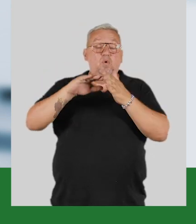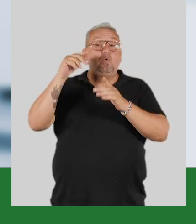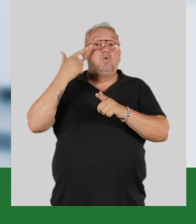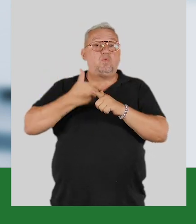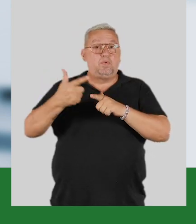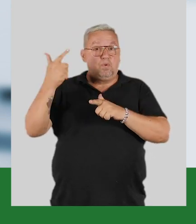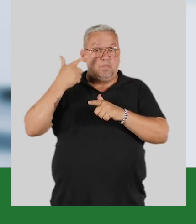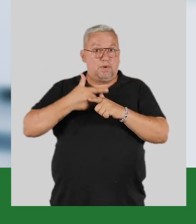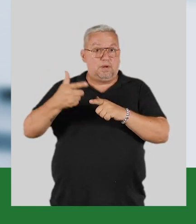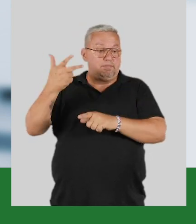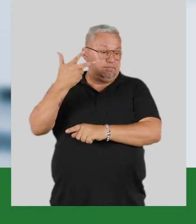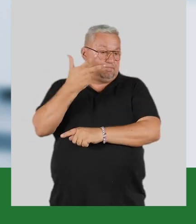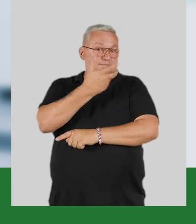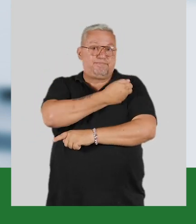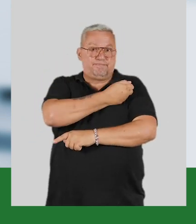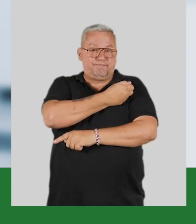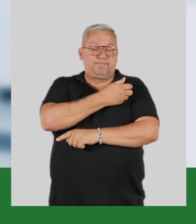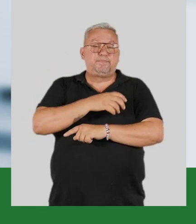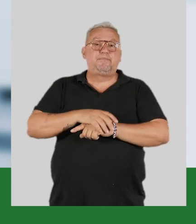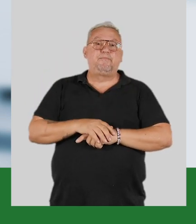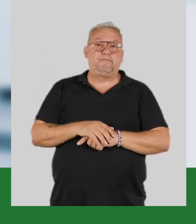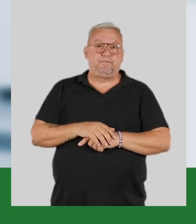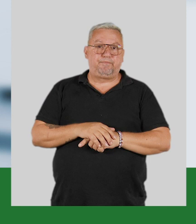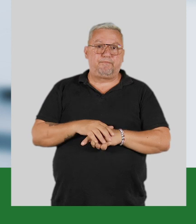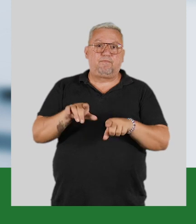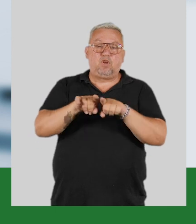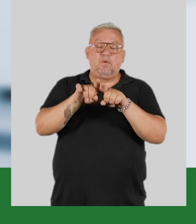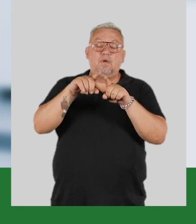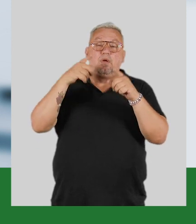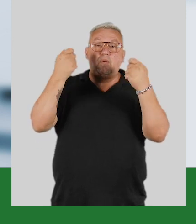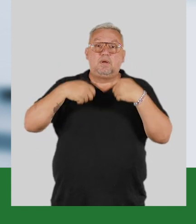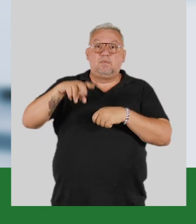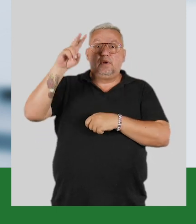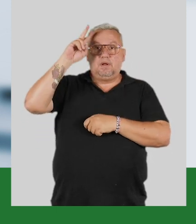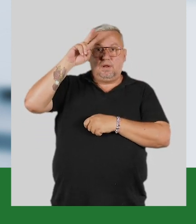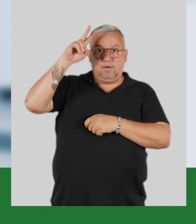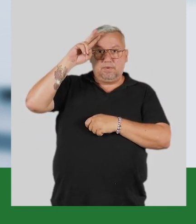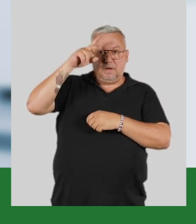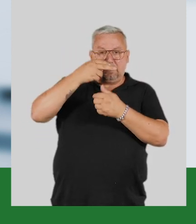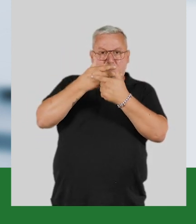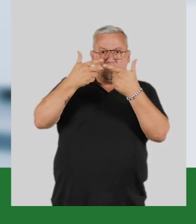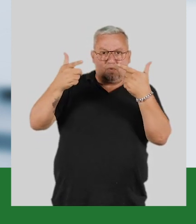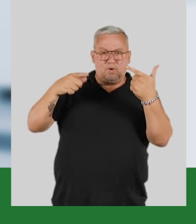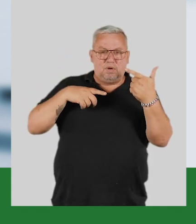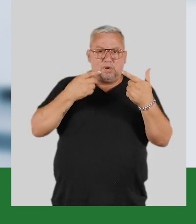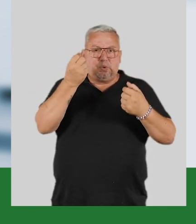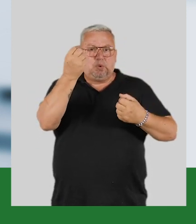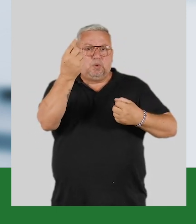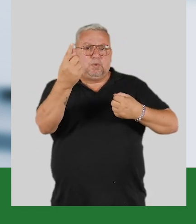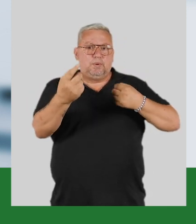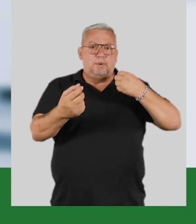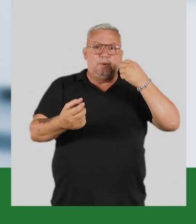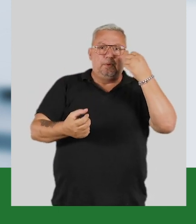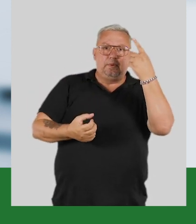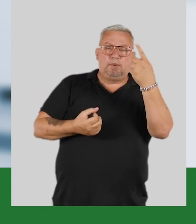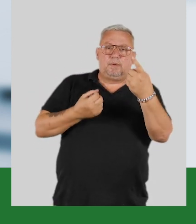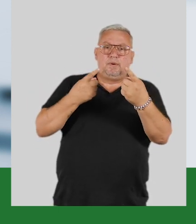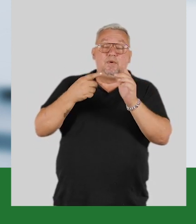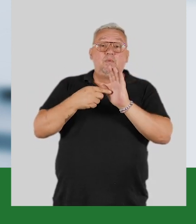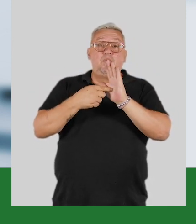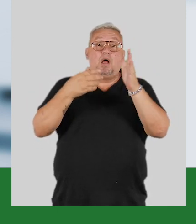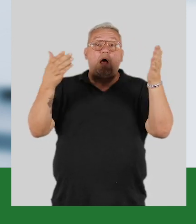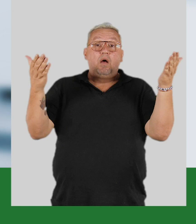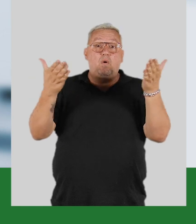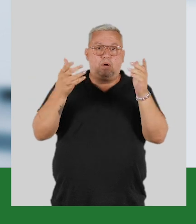agravos relacionados à vacina, tá? Temos que lembrar que existem eventos que são raros, que vão aparecer apenas agora. Isso